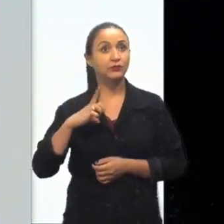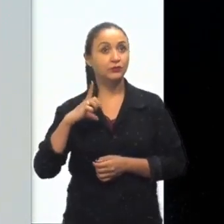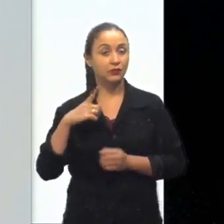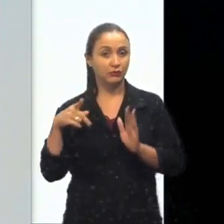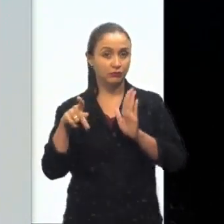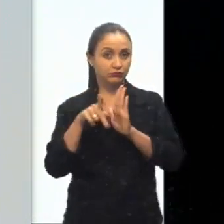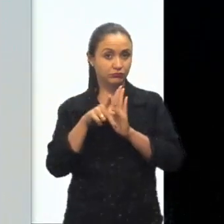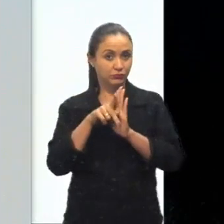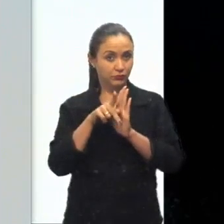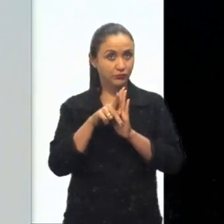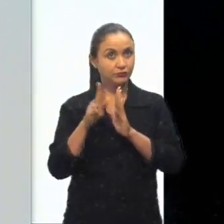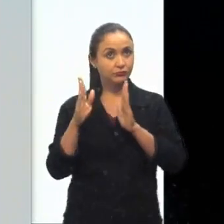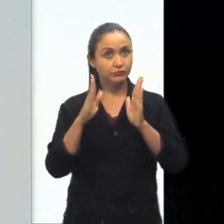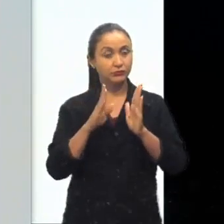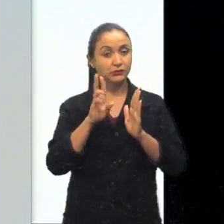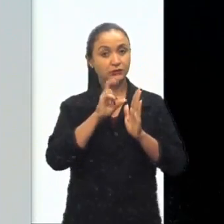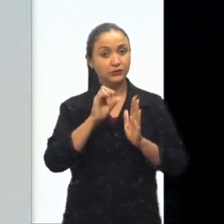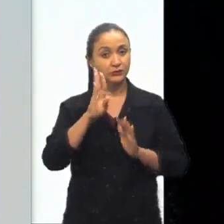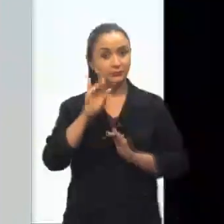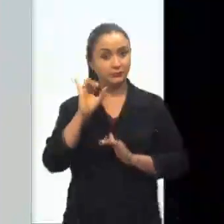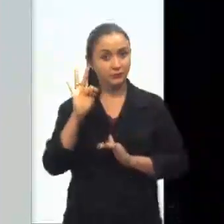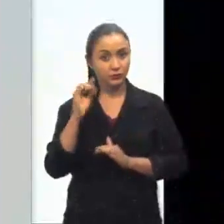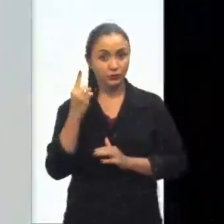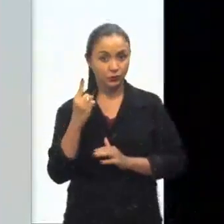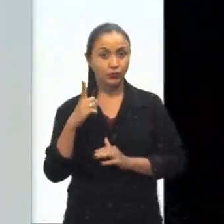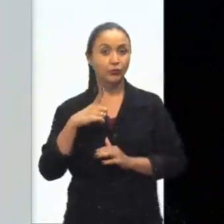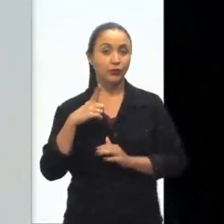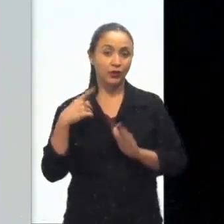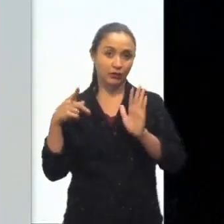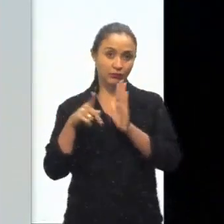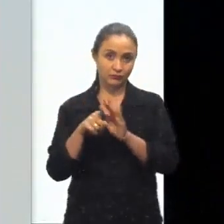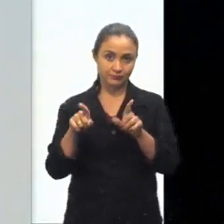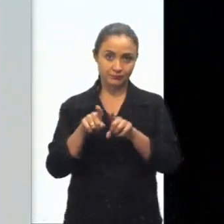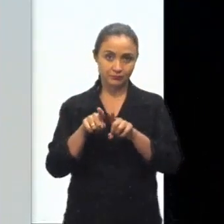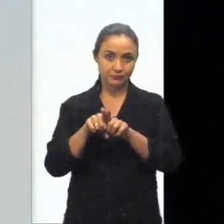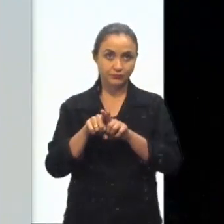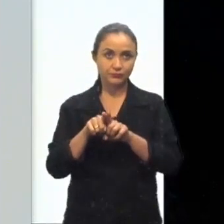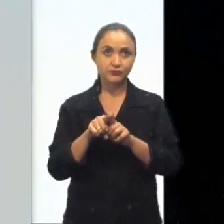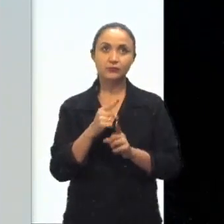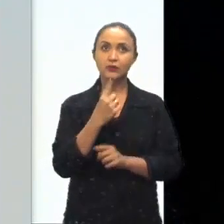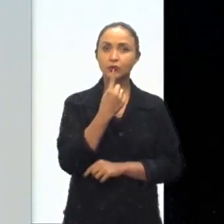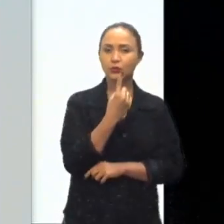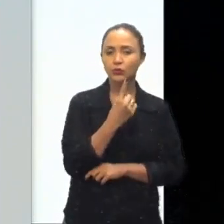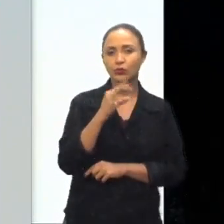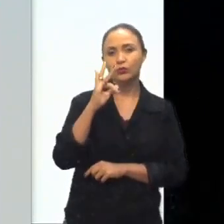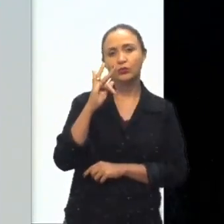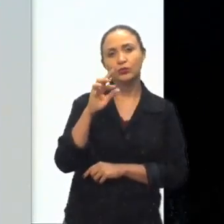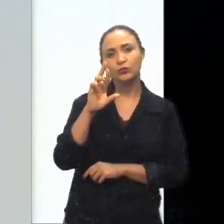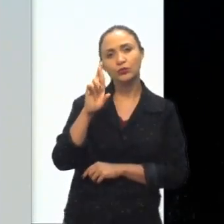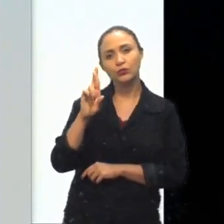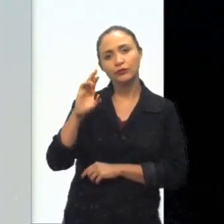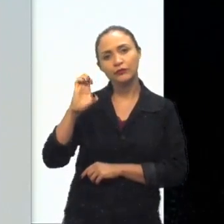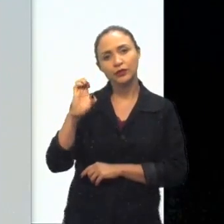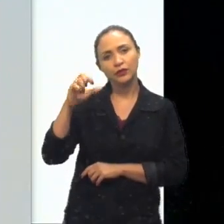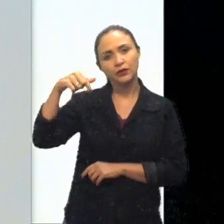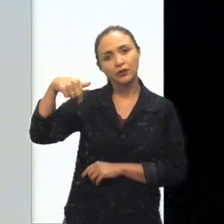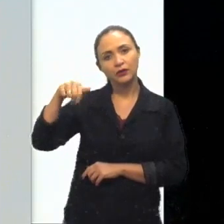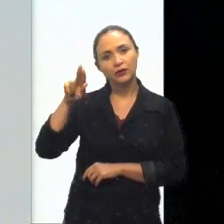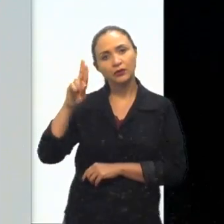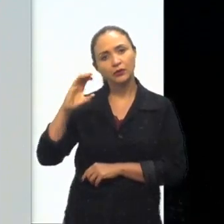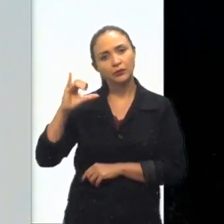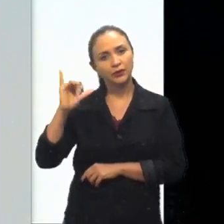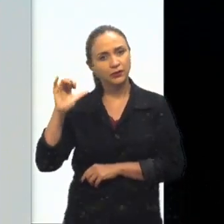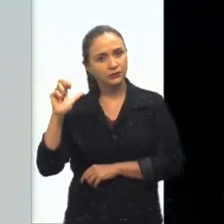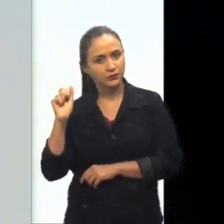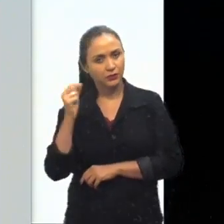e quando o bit é 1, tem a frequência diferente. Então, uma frequência para 0, outra frequência para 1. E